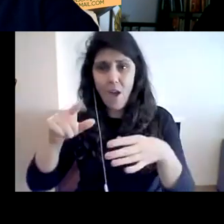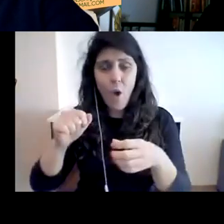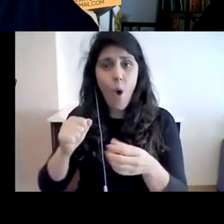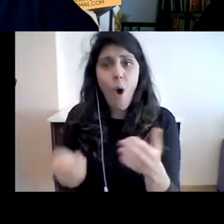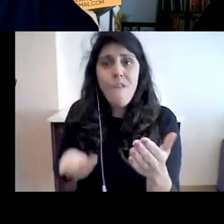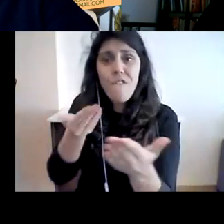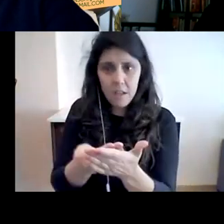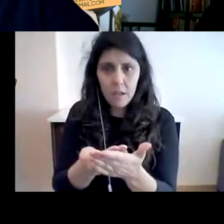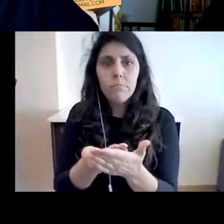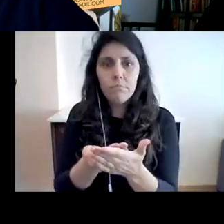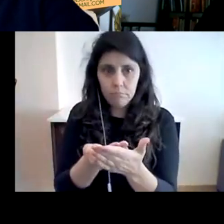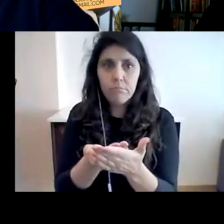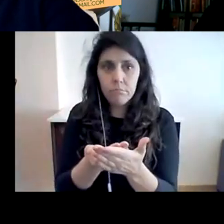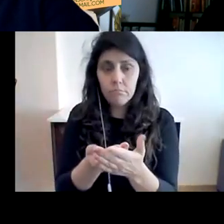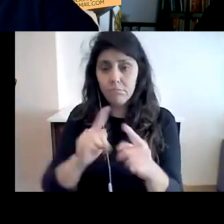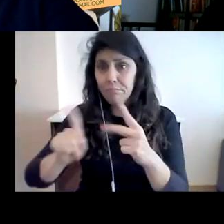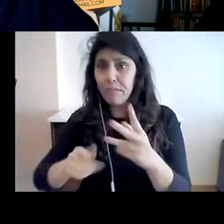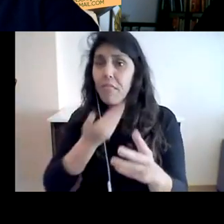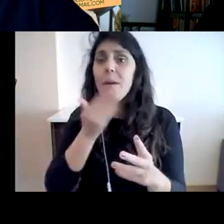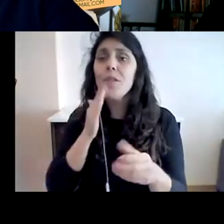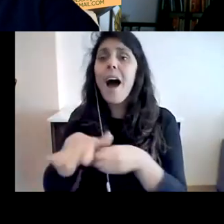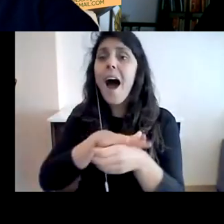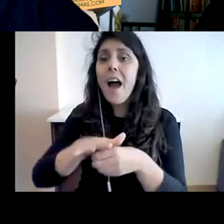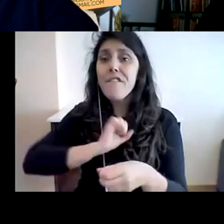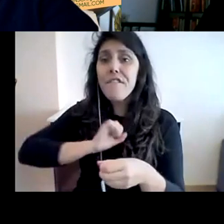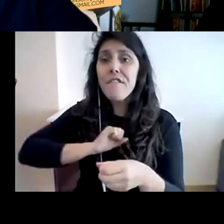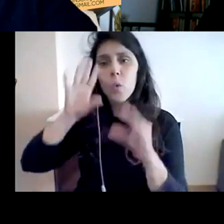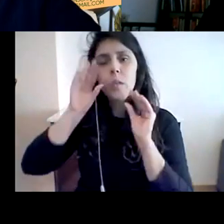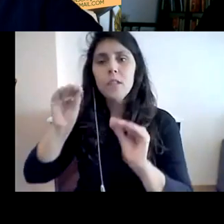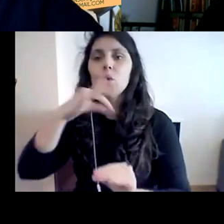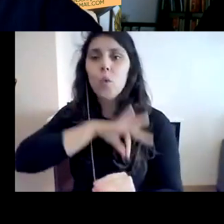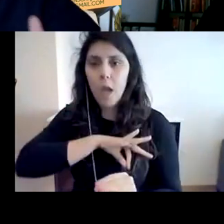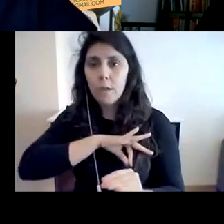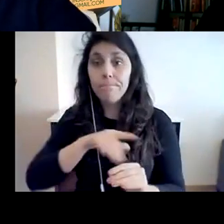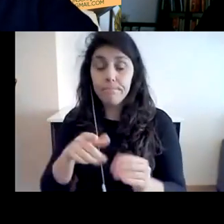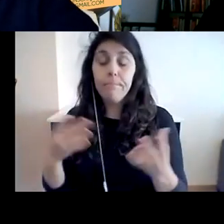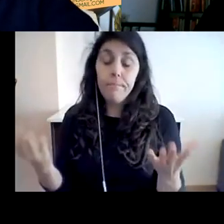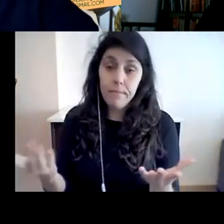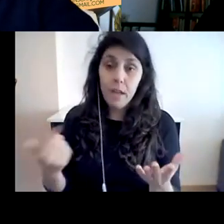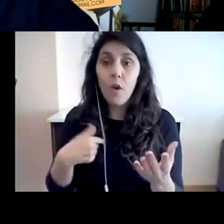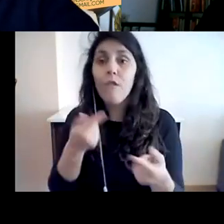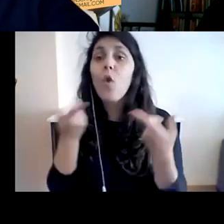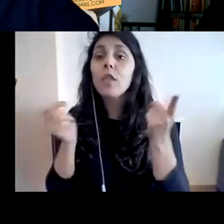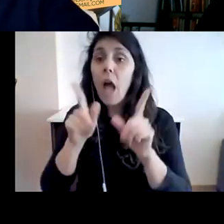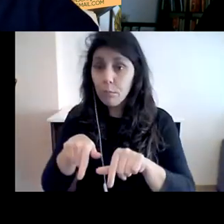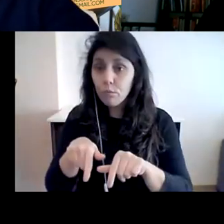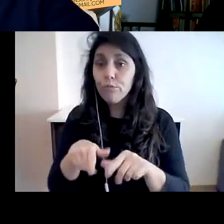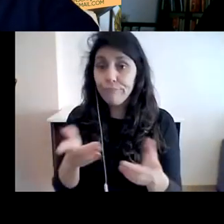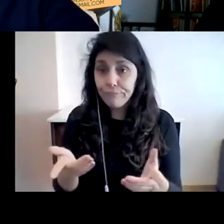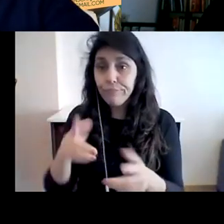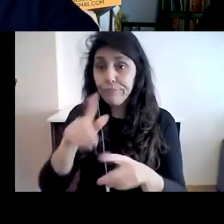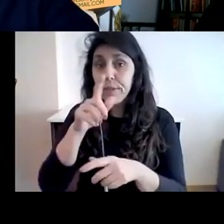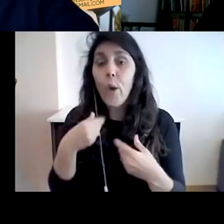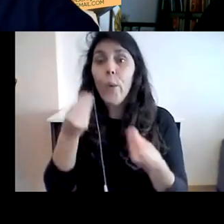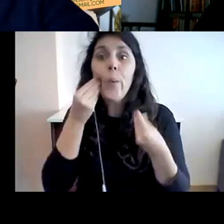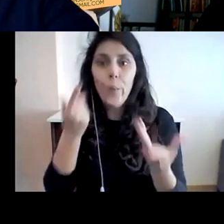dão, tendo em conta a área de formação que eu estava a ter no ensino secundário. E, portanto, voltamos à questão inicial. Como é que eu, com 14,